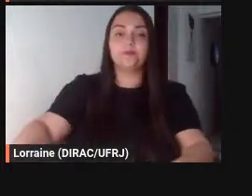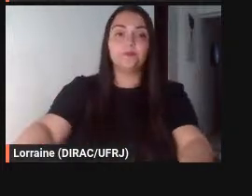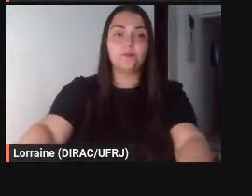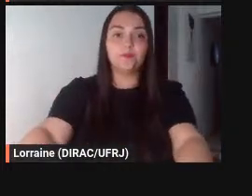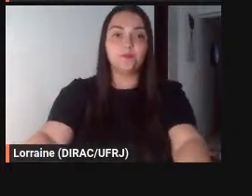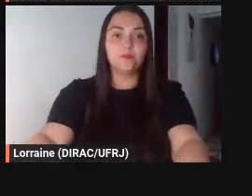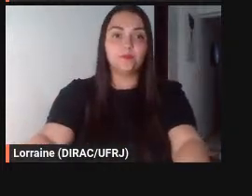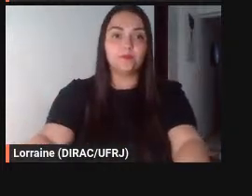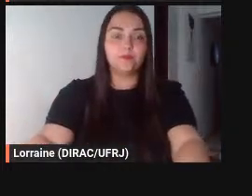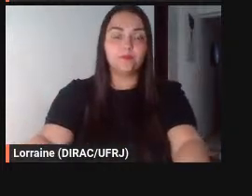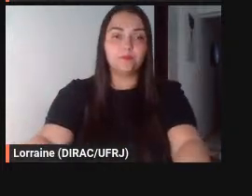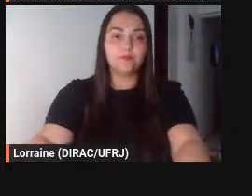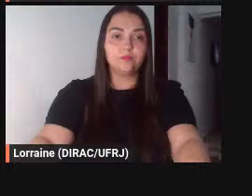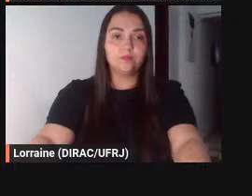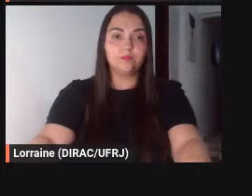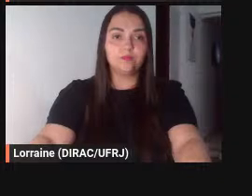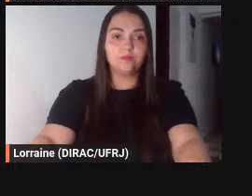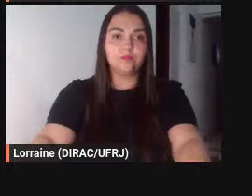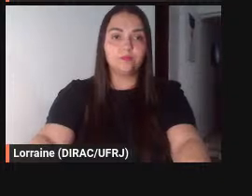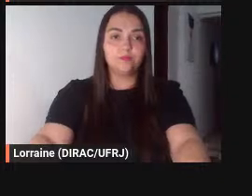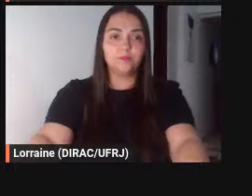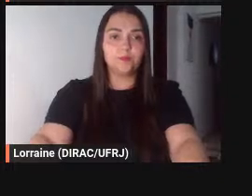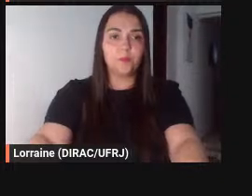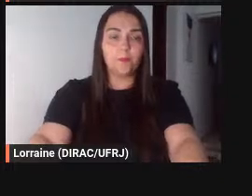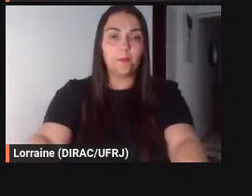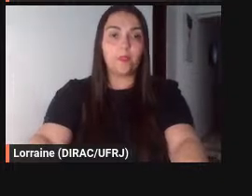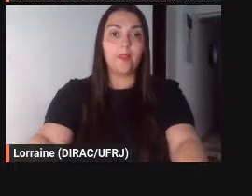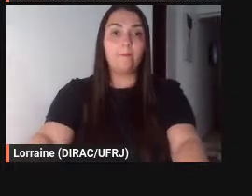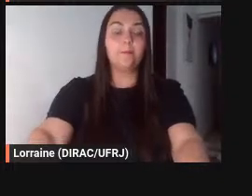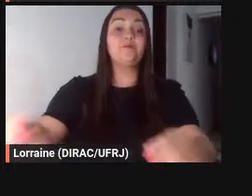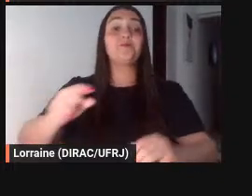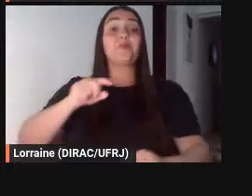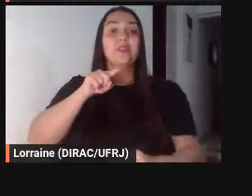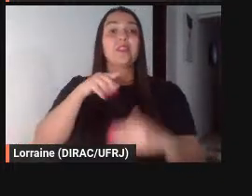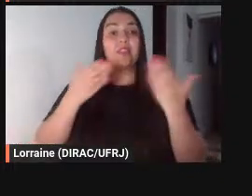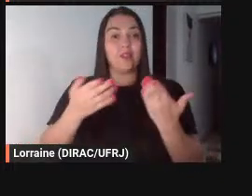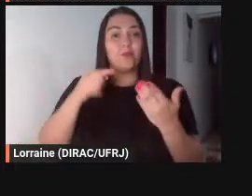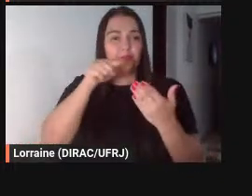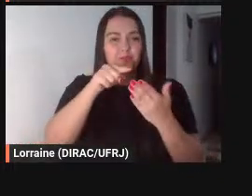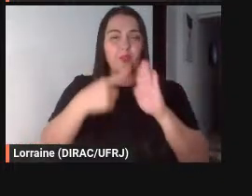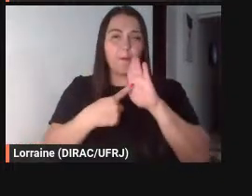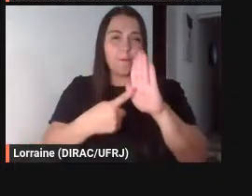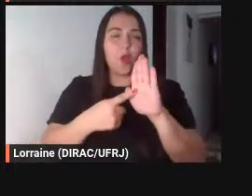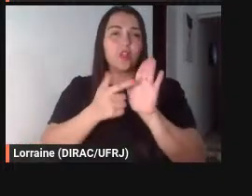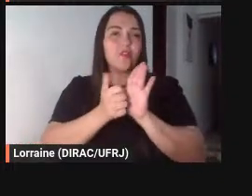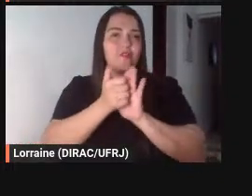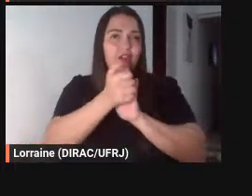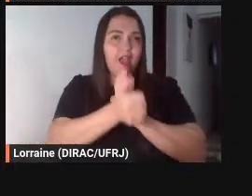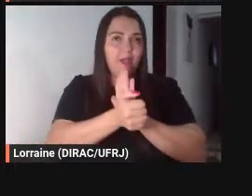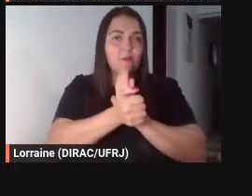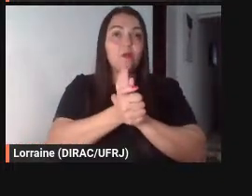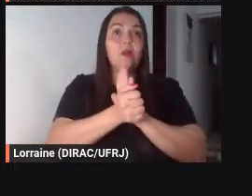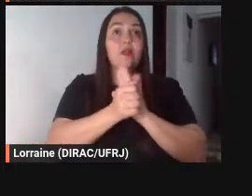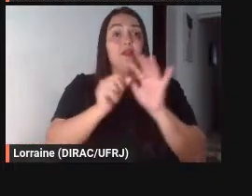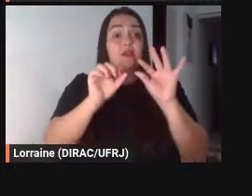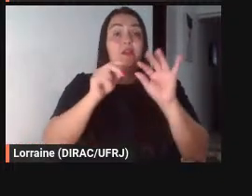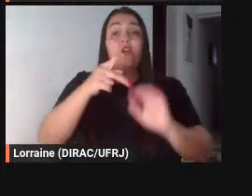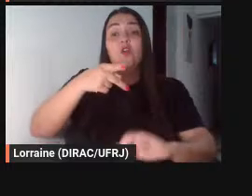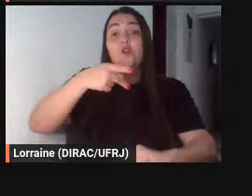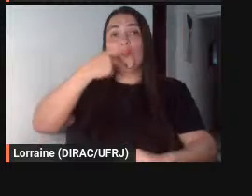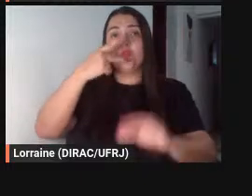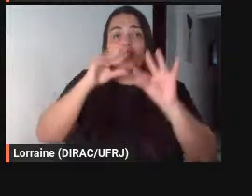observam essa situação aqui de fábula de fábula encaixada numa fala né